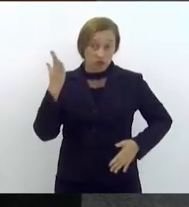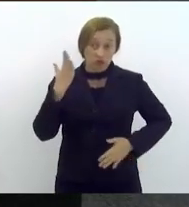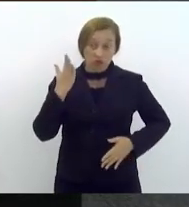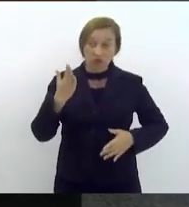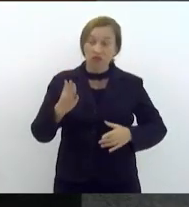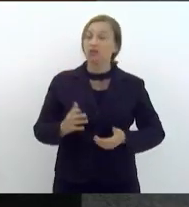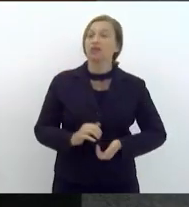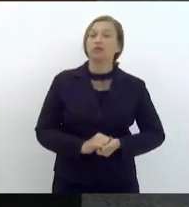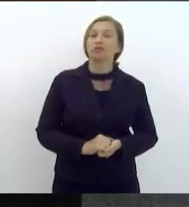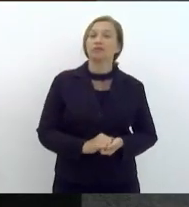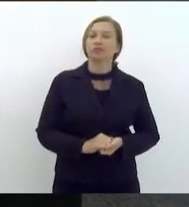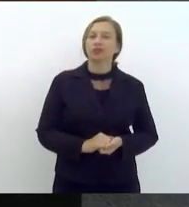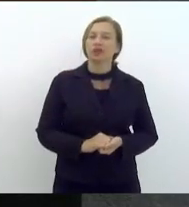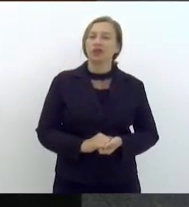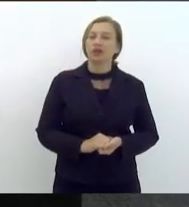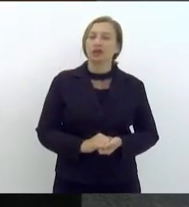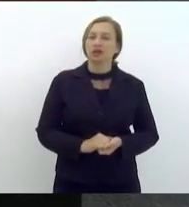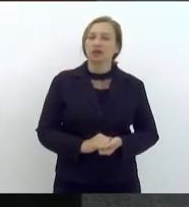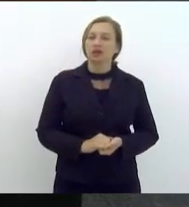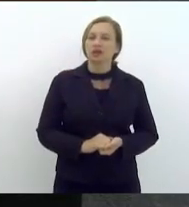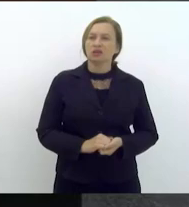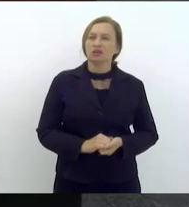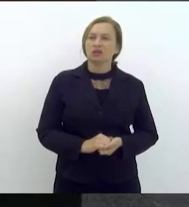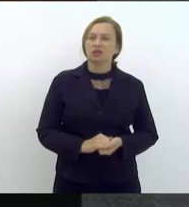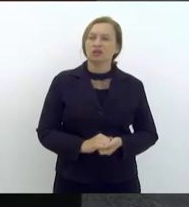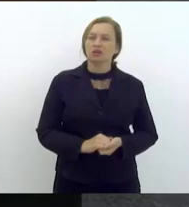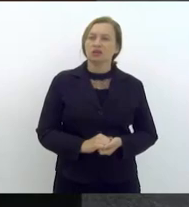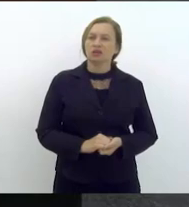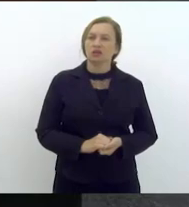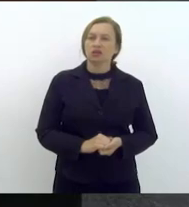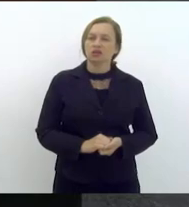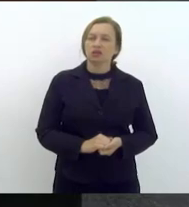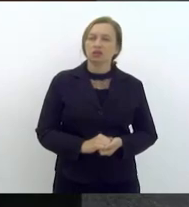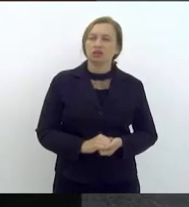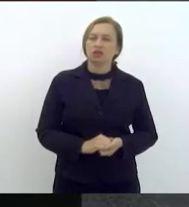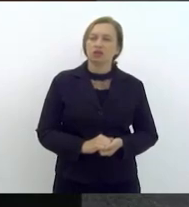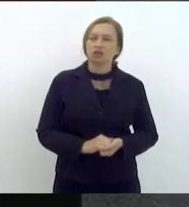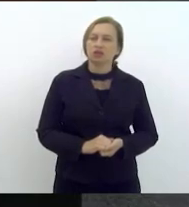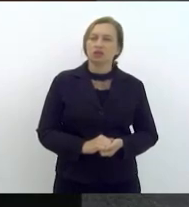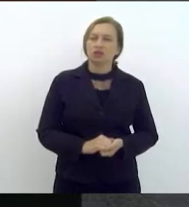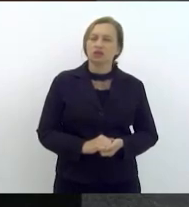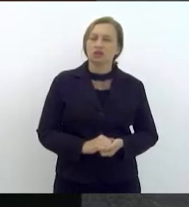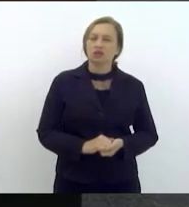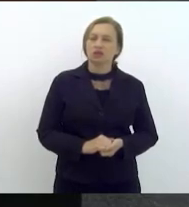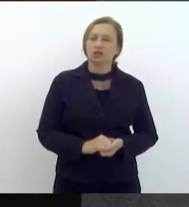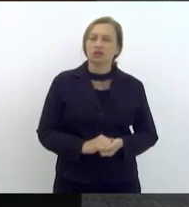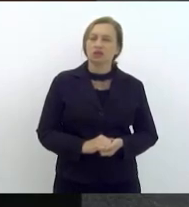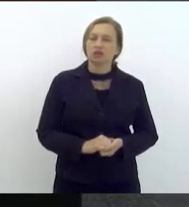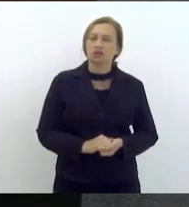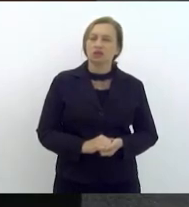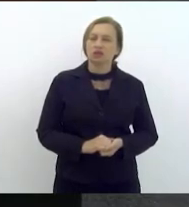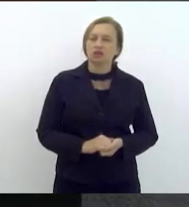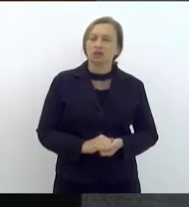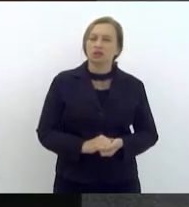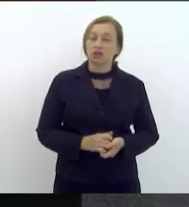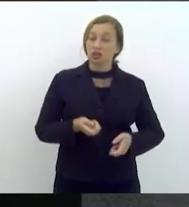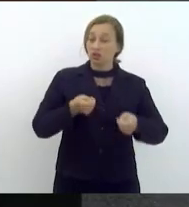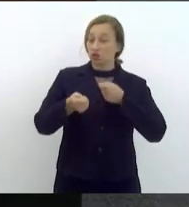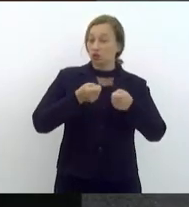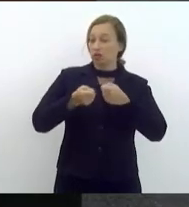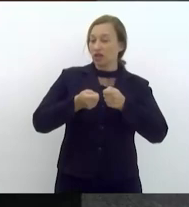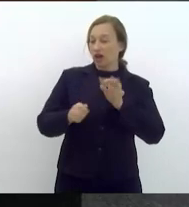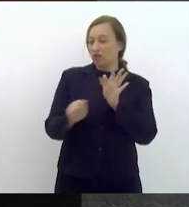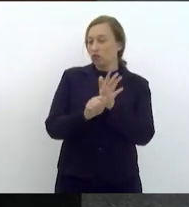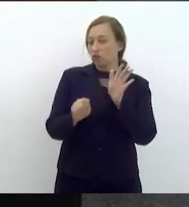enfrentava não só o simbolismo do que era a o domínio do tráfico de